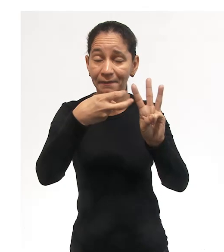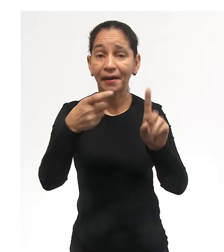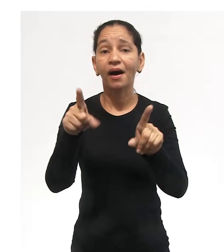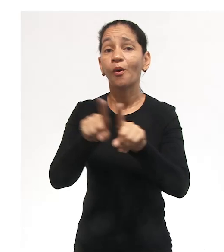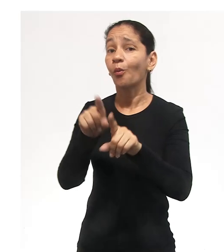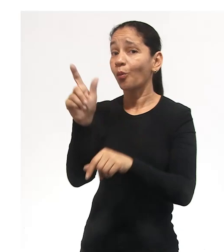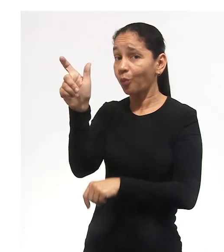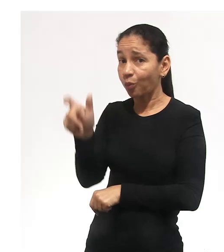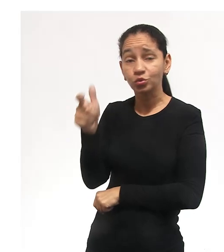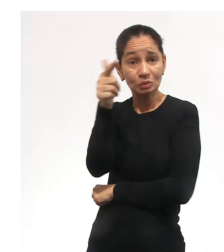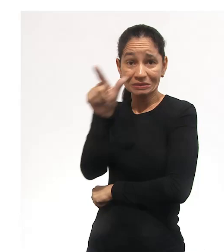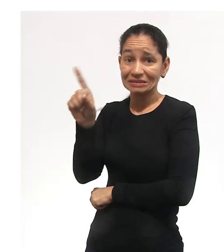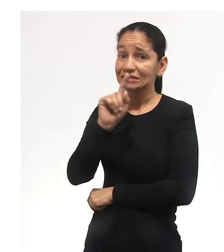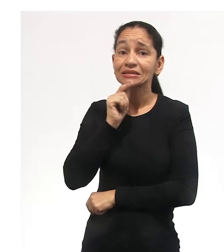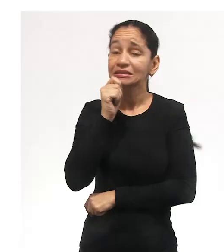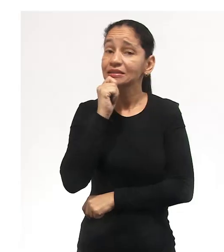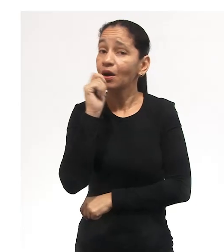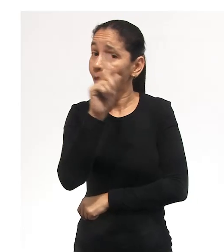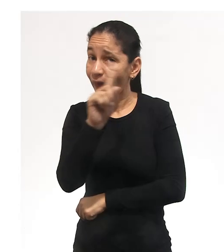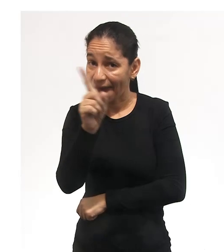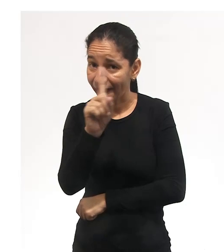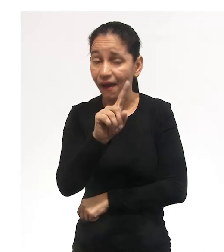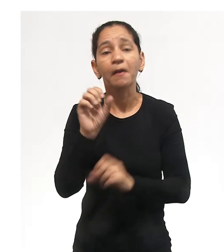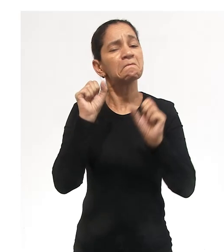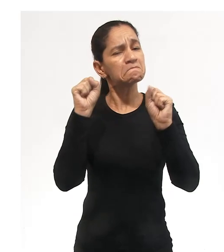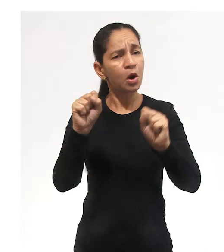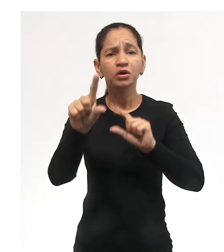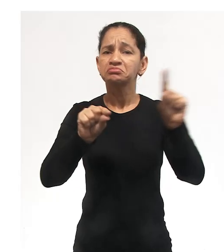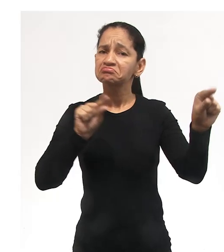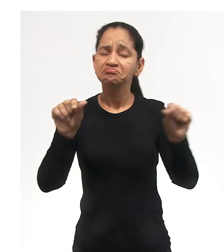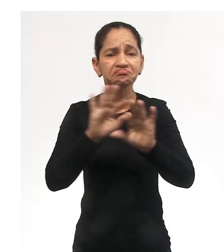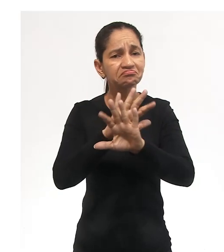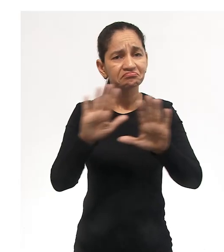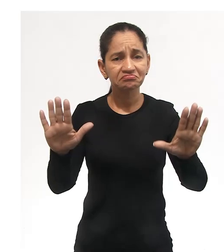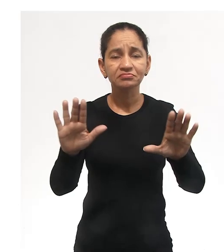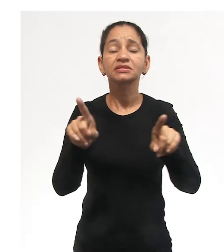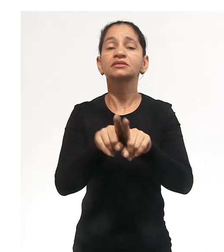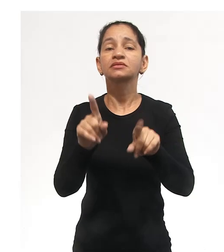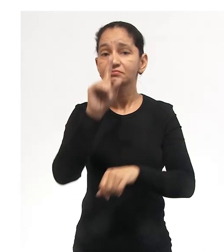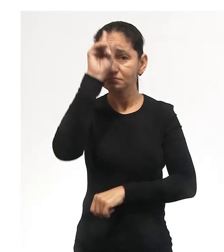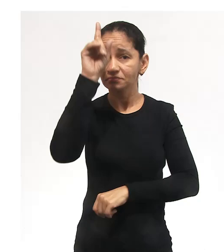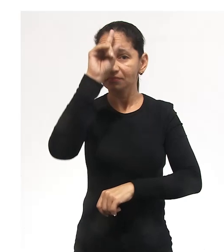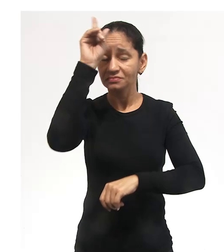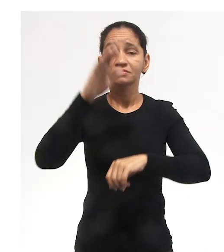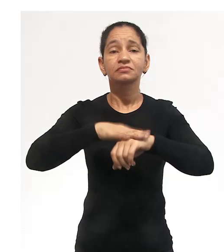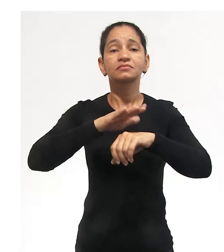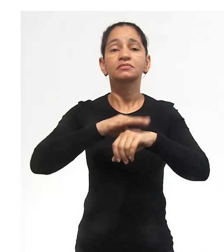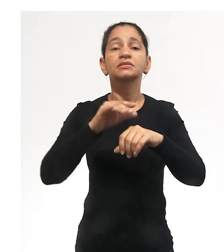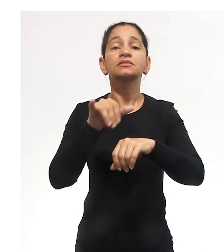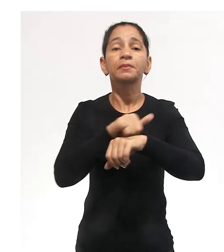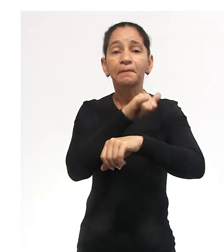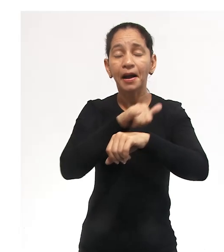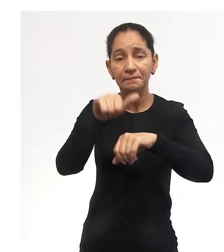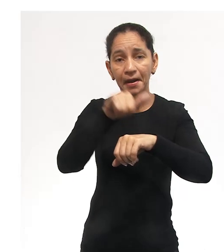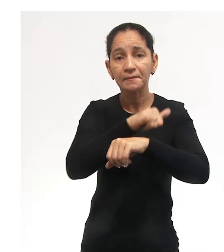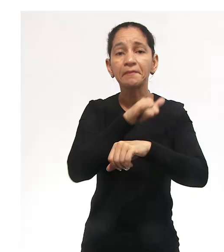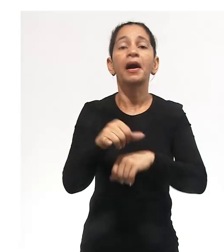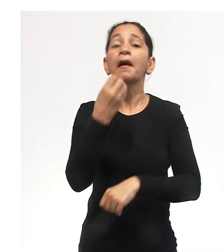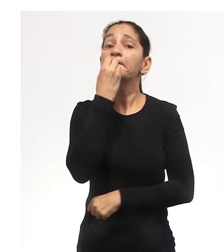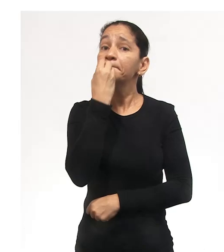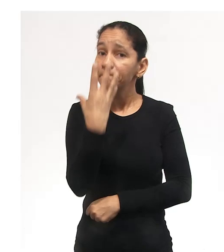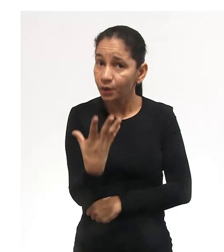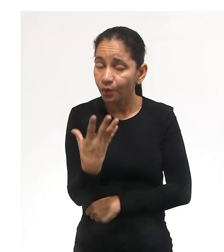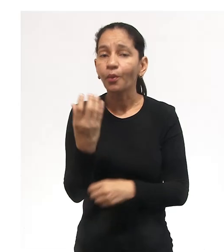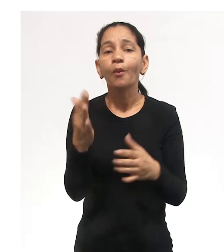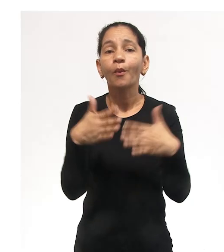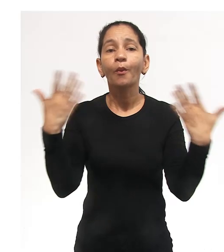de escritores não indígenas. Definição do método, criatividade nas metodologias e nas